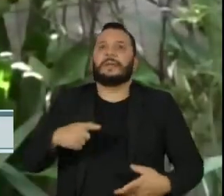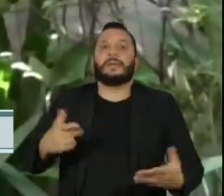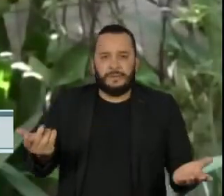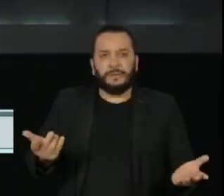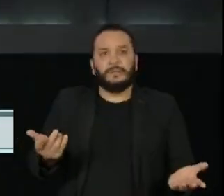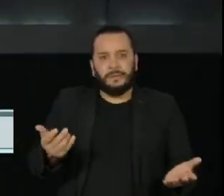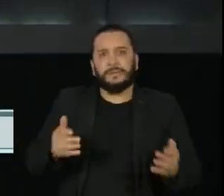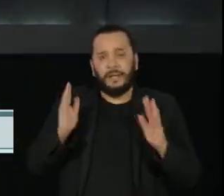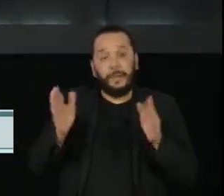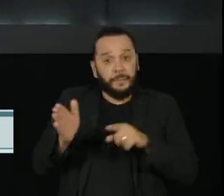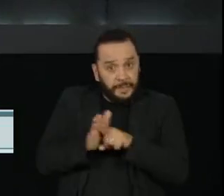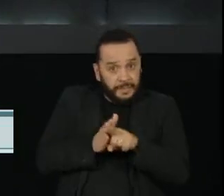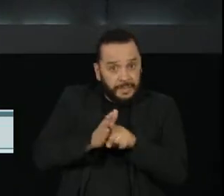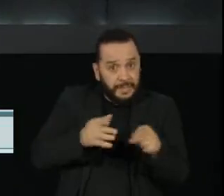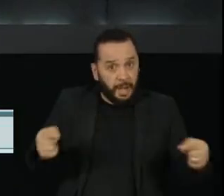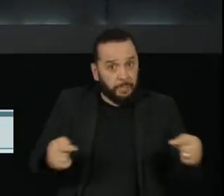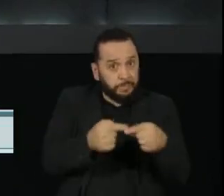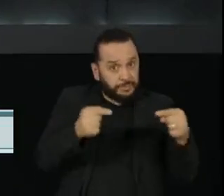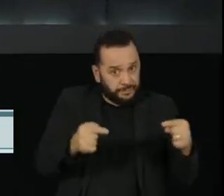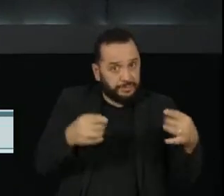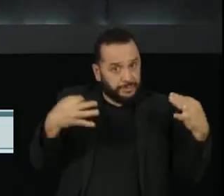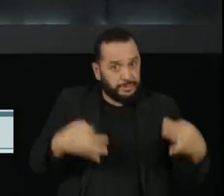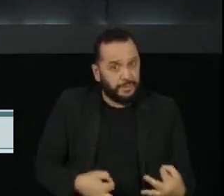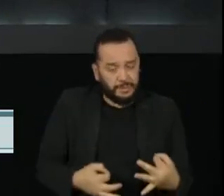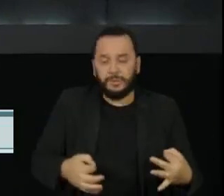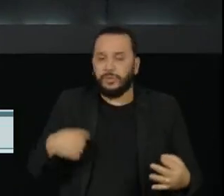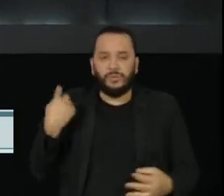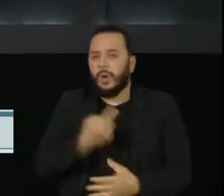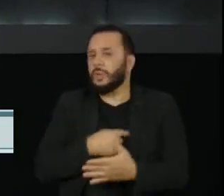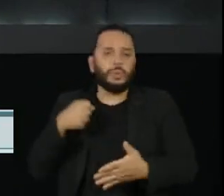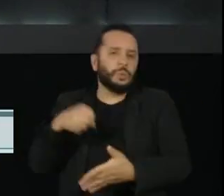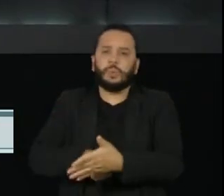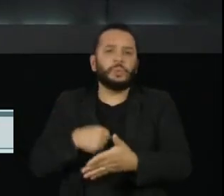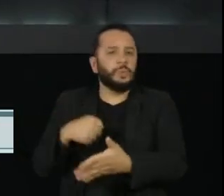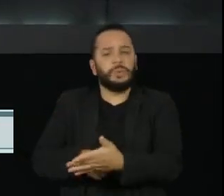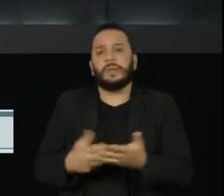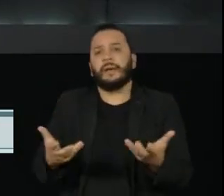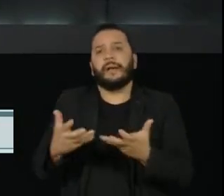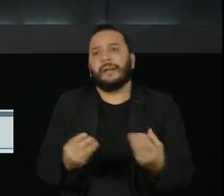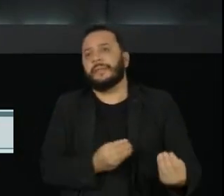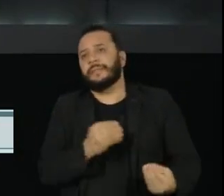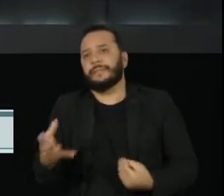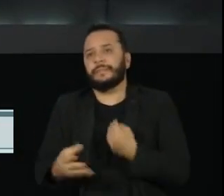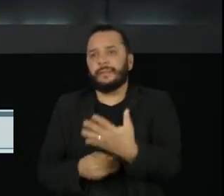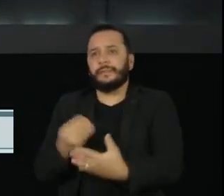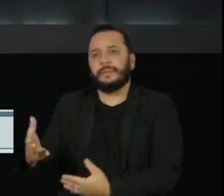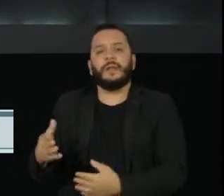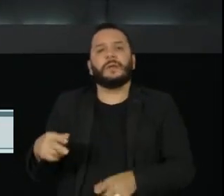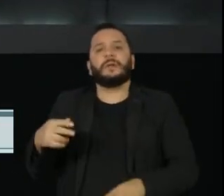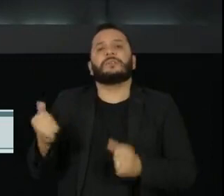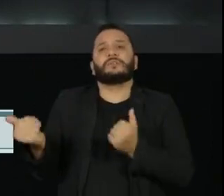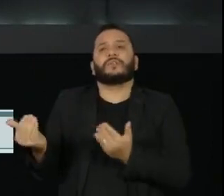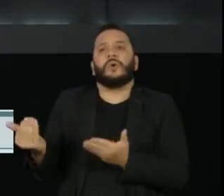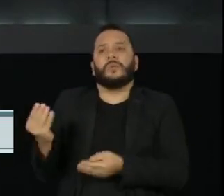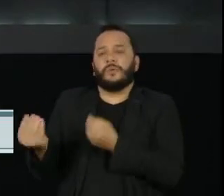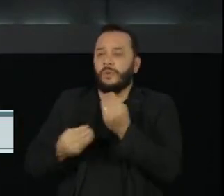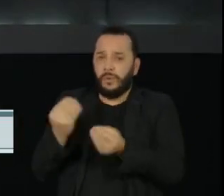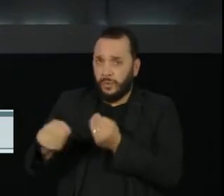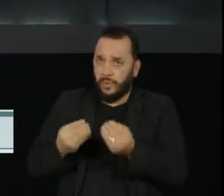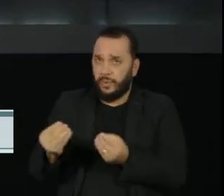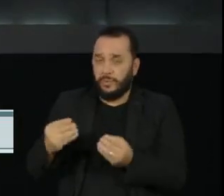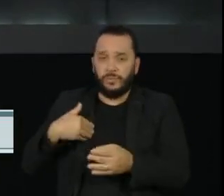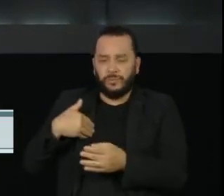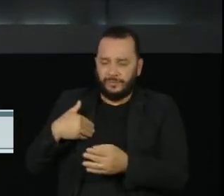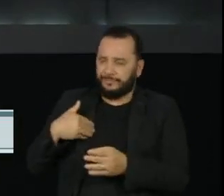parte disso, é muito para a gente conseguir trazer para essa juventude, né, como a gente precisa, a partir do